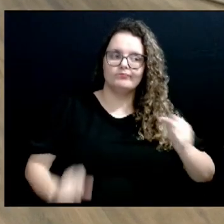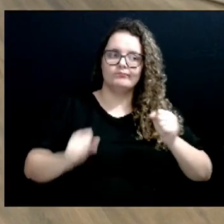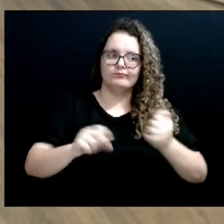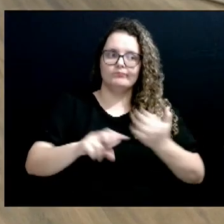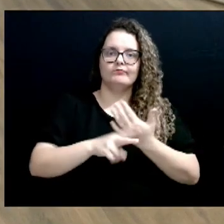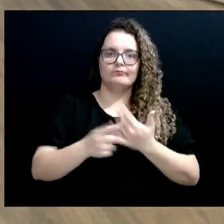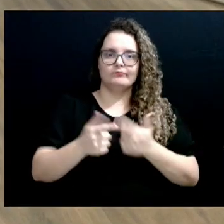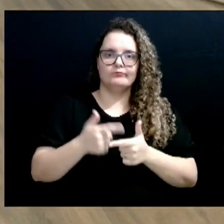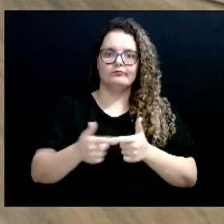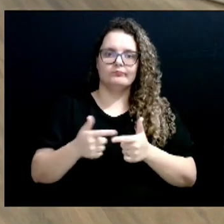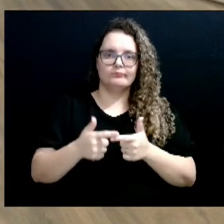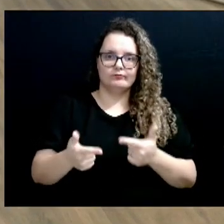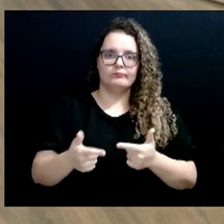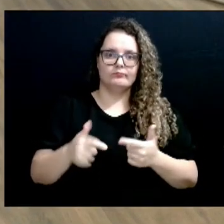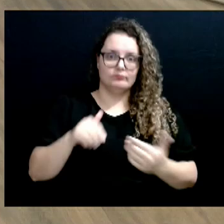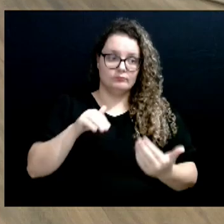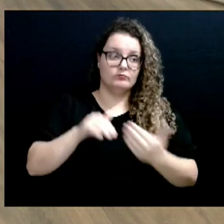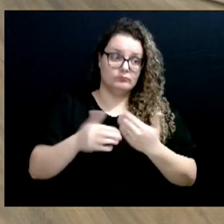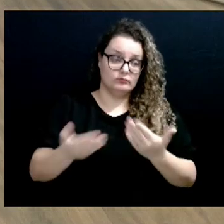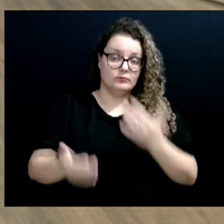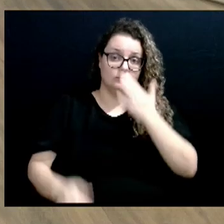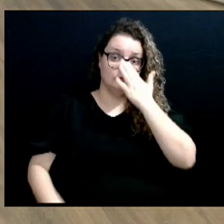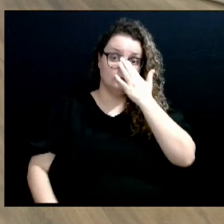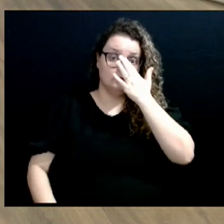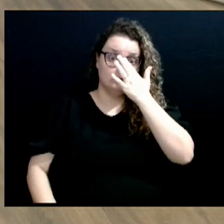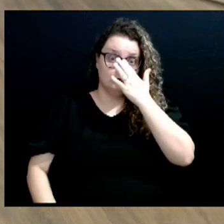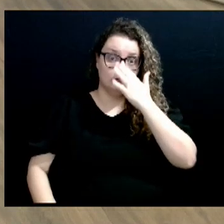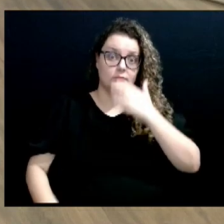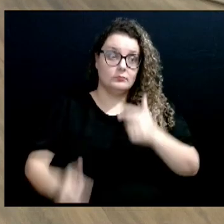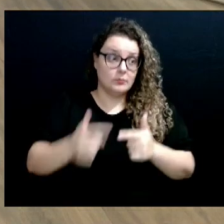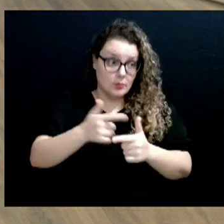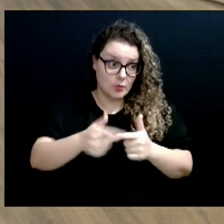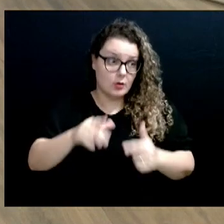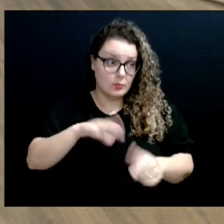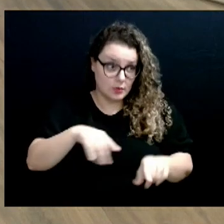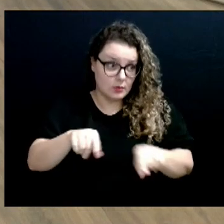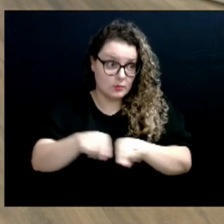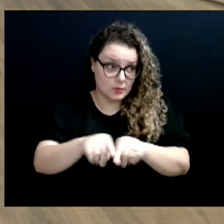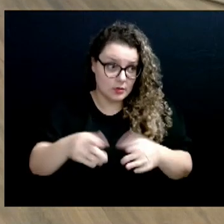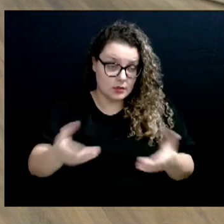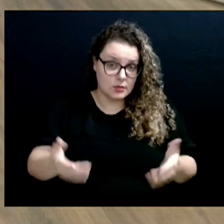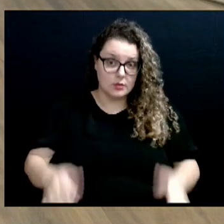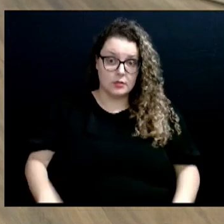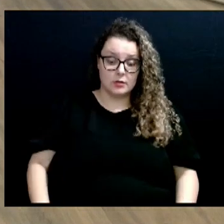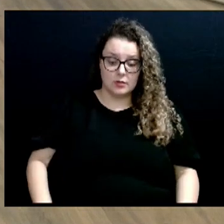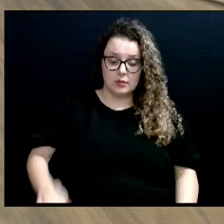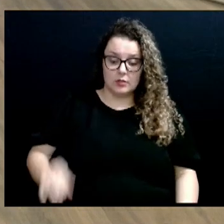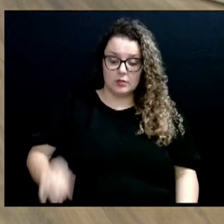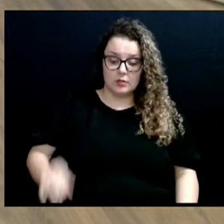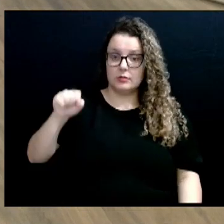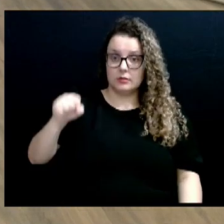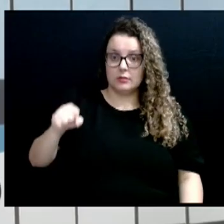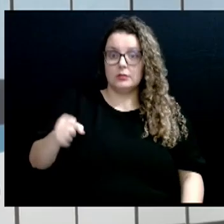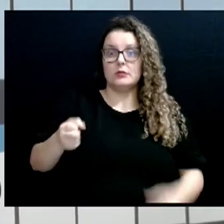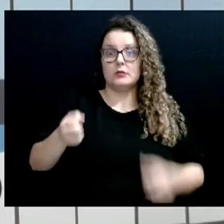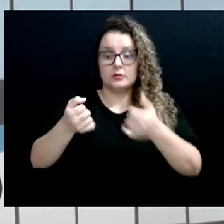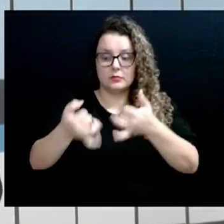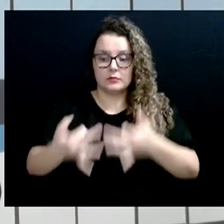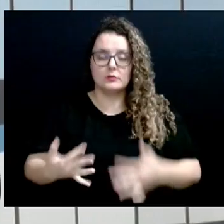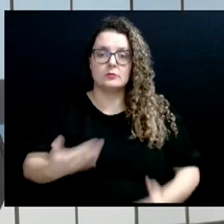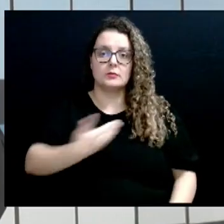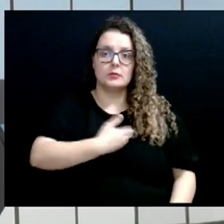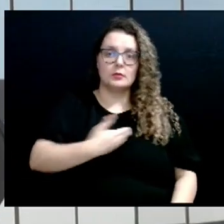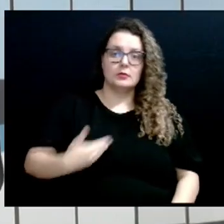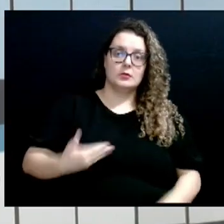transtorno no trânsito, né? Problemas para a cidade, inclusive. Sim, a justificativa do governo com essa medida